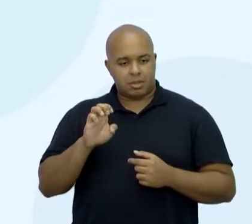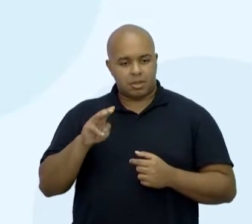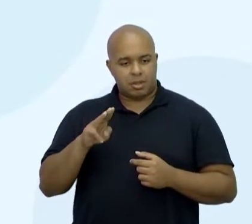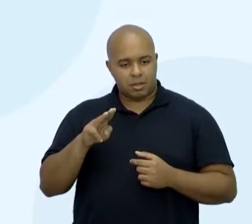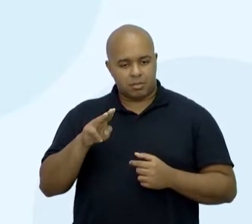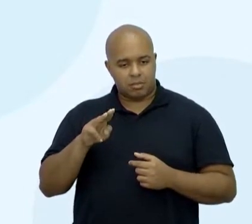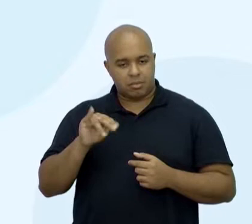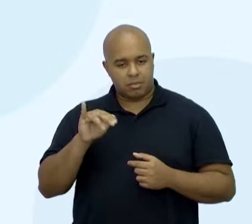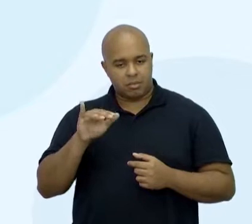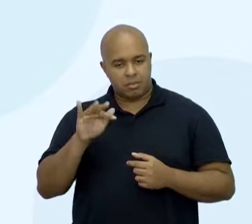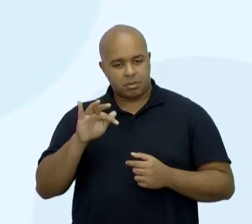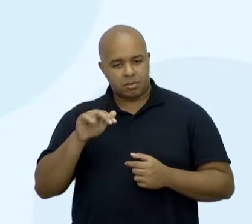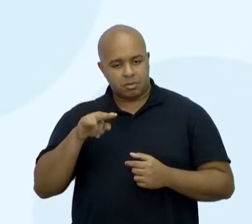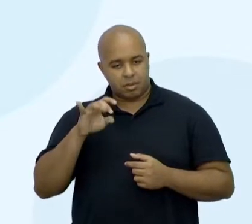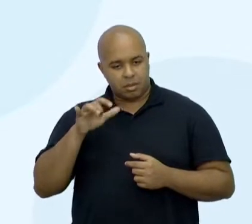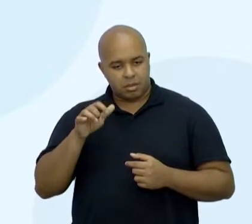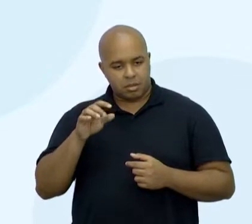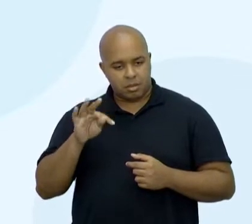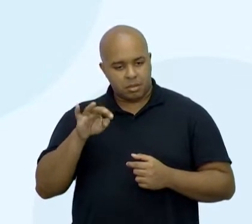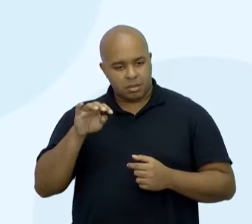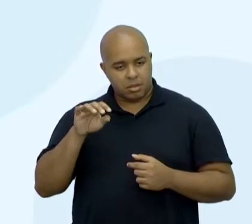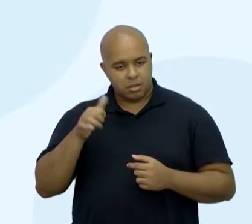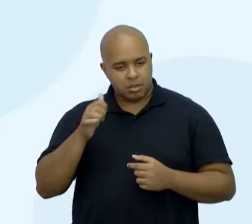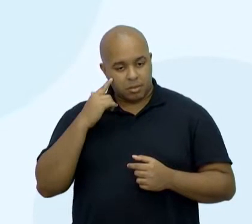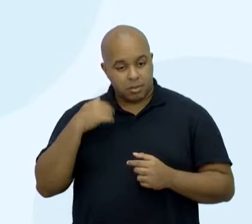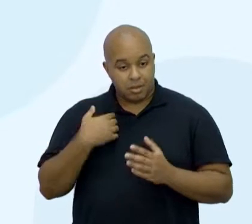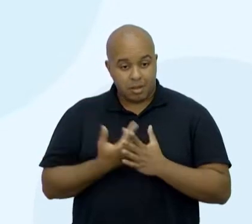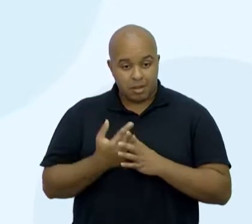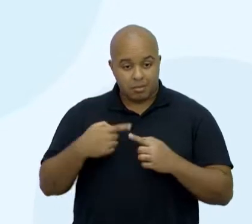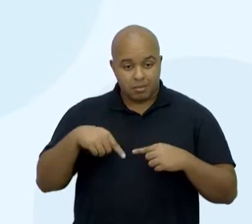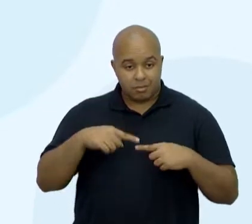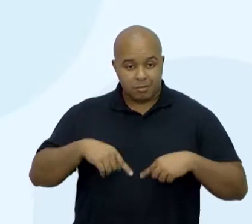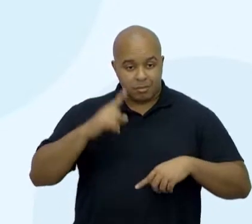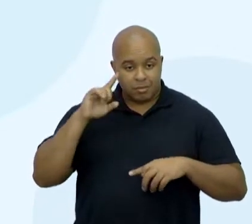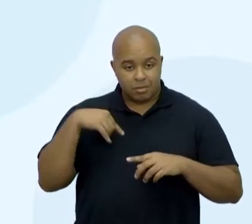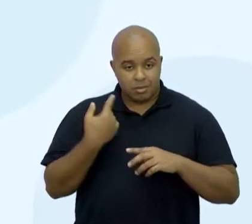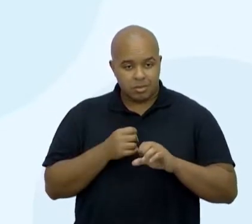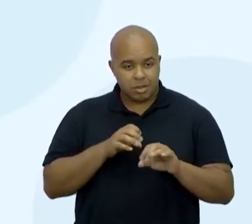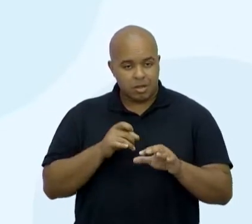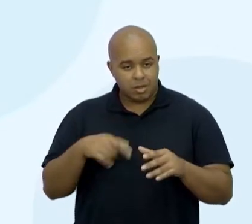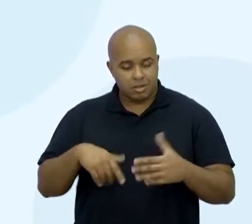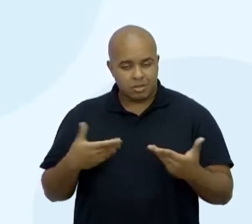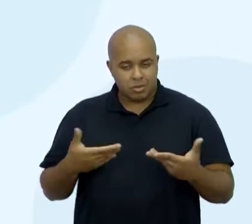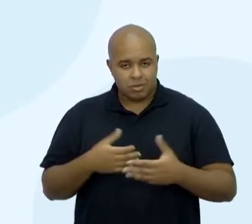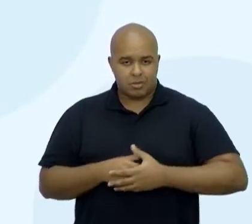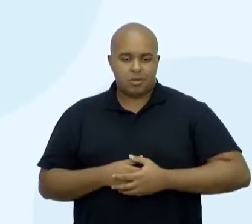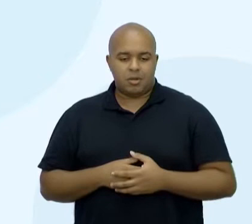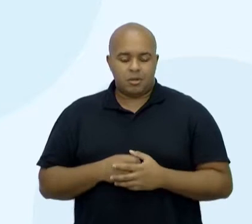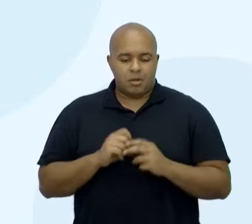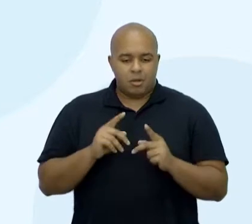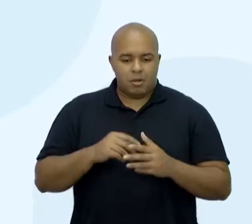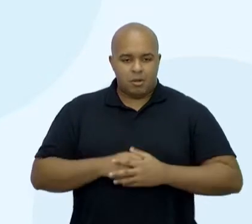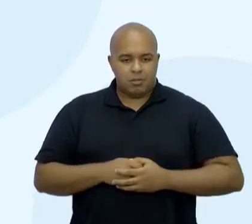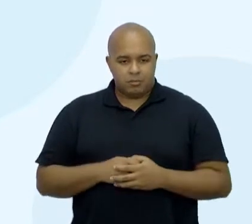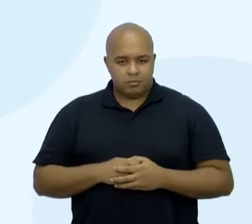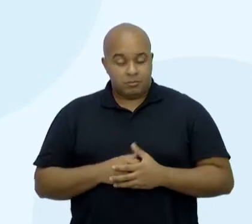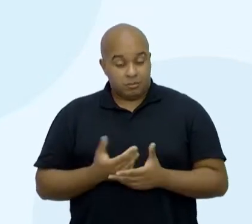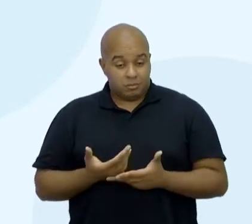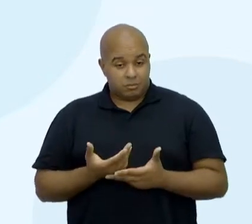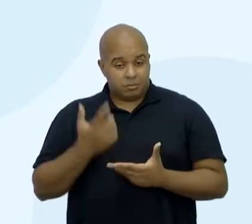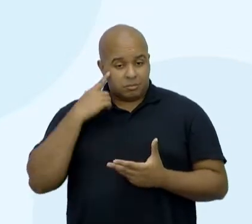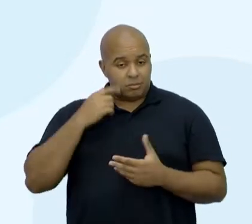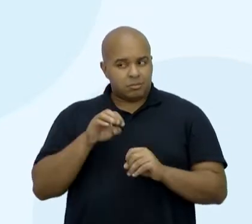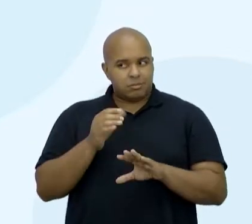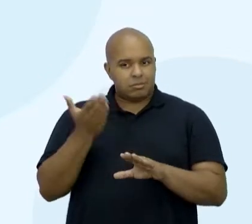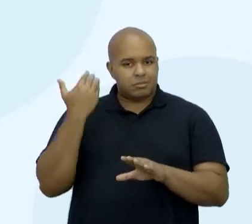EM-IF-CNT 11. Então, são essas aí que nós temos para a nossa aula de hoje, beleza? Bom, na